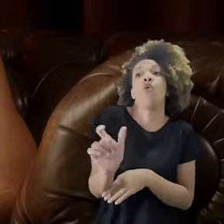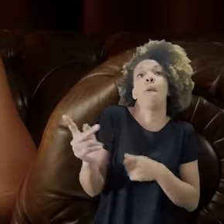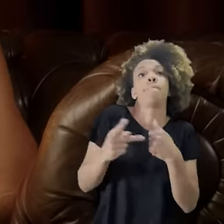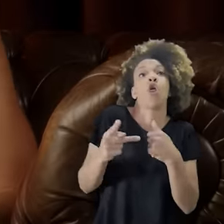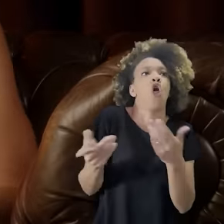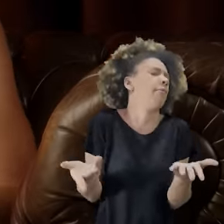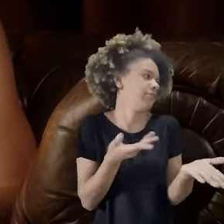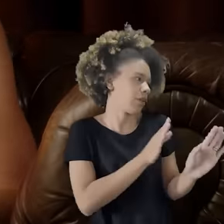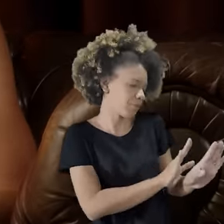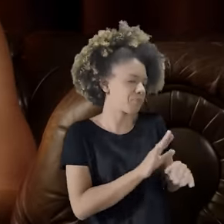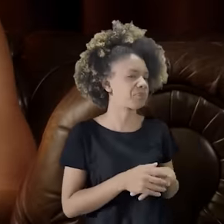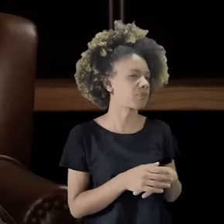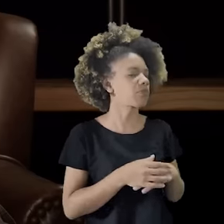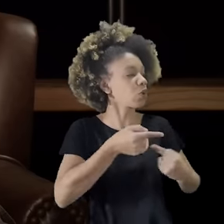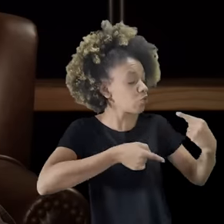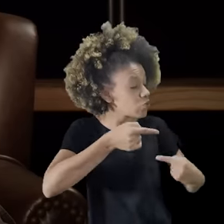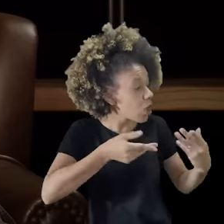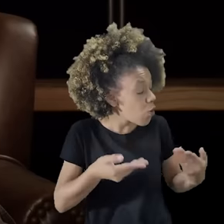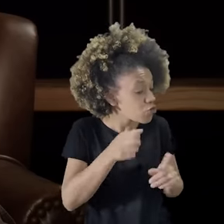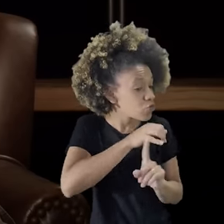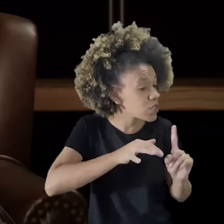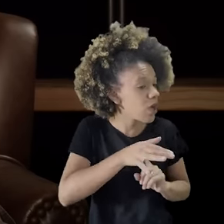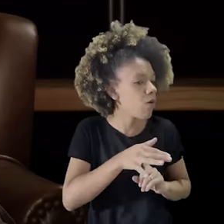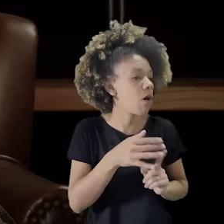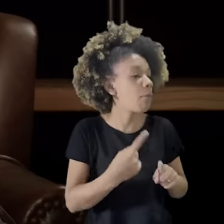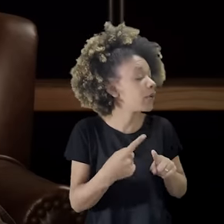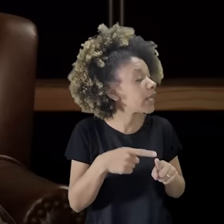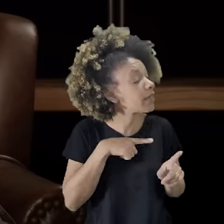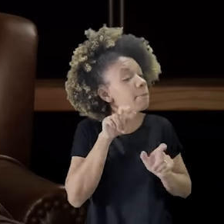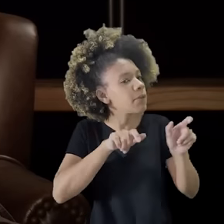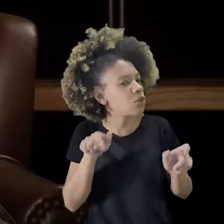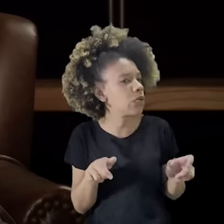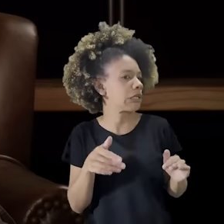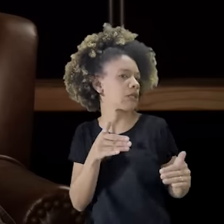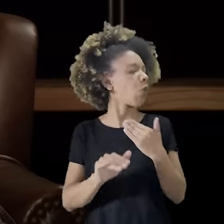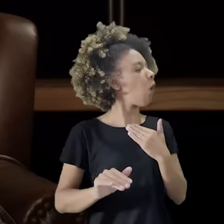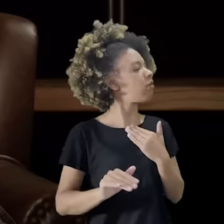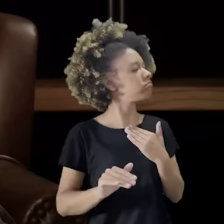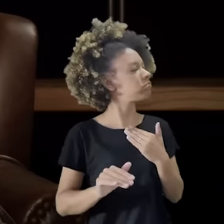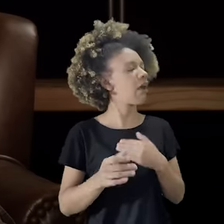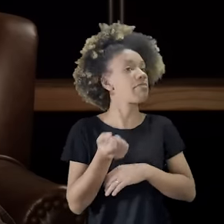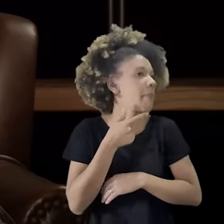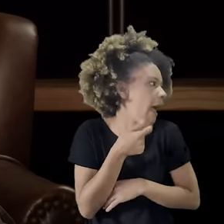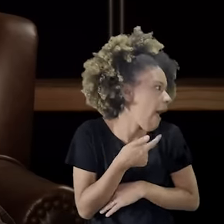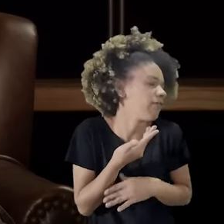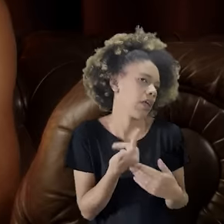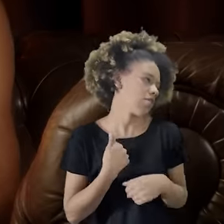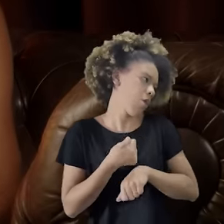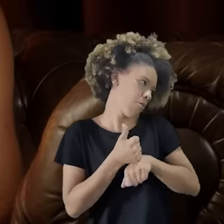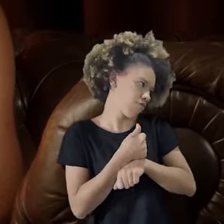não mas assim a gente tá tendo uma discussão hoje social tem muita gente que é contra as piadas